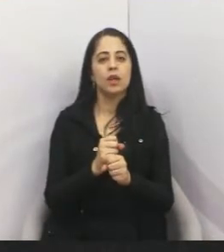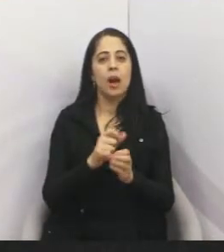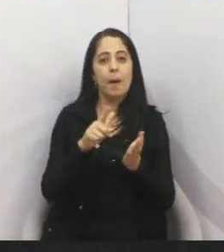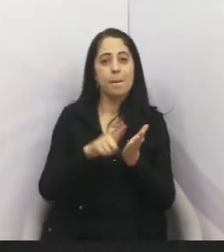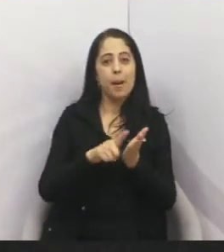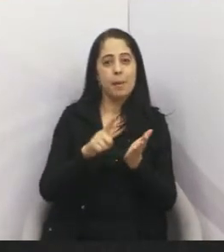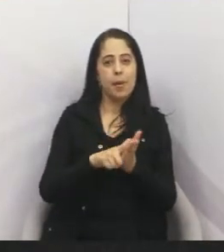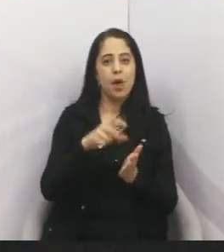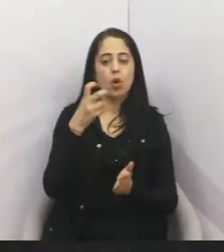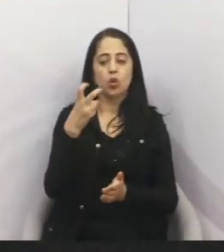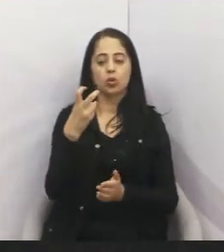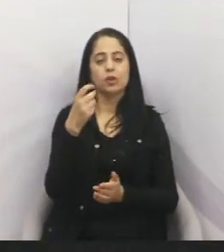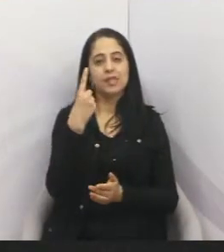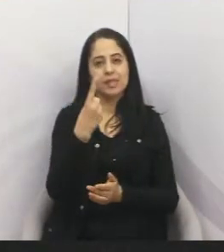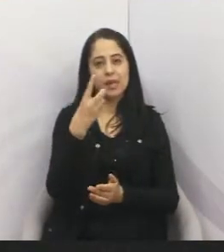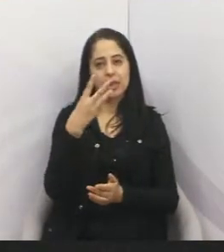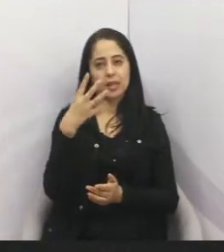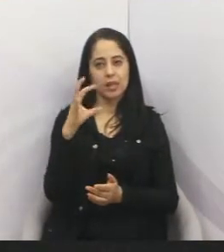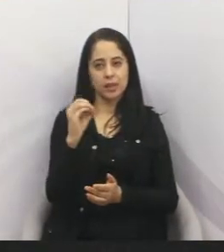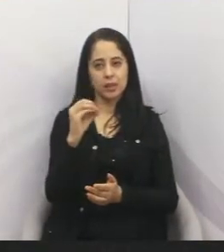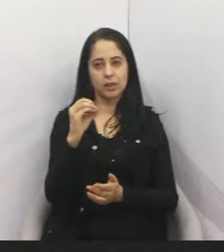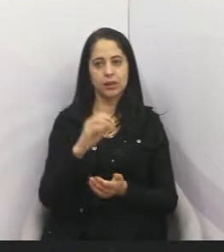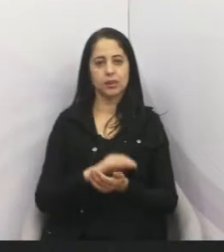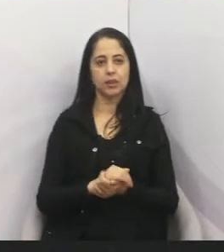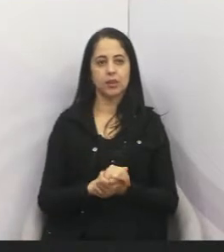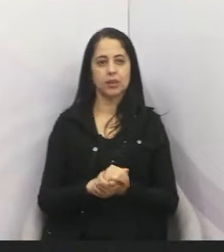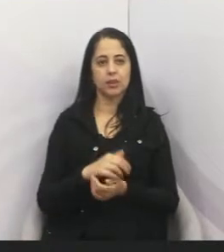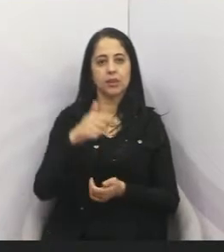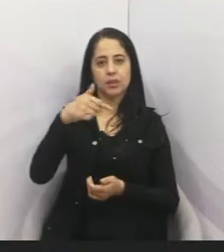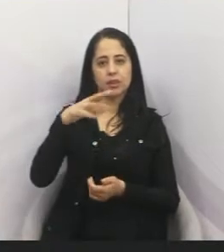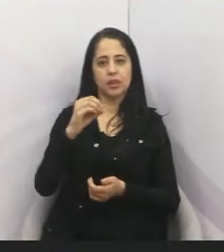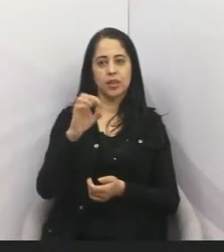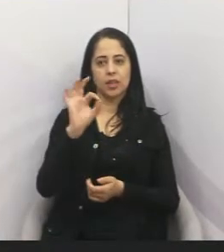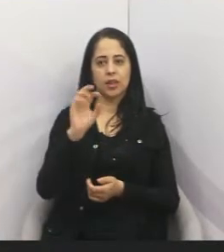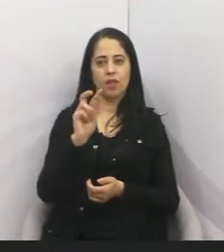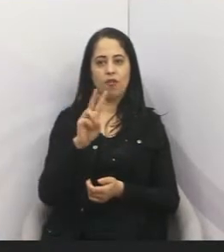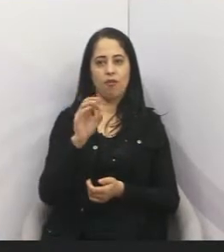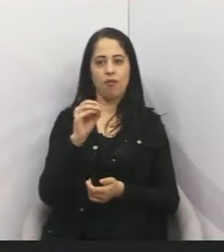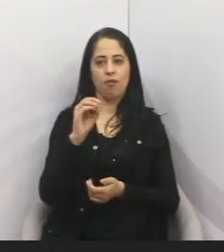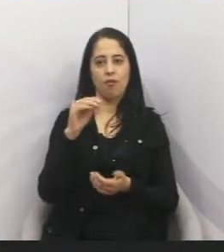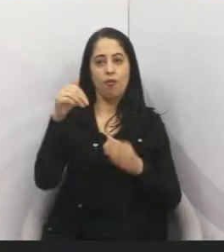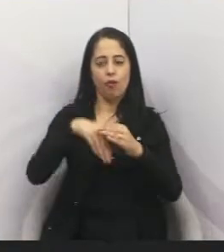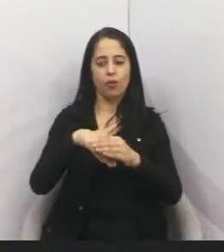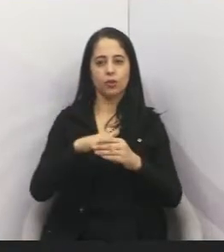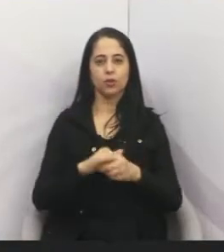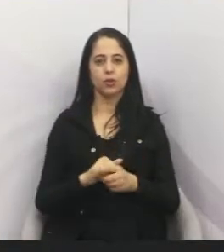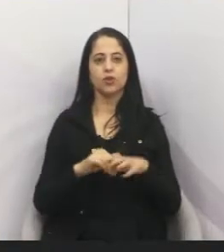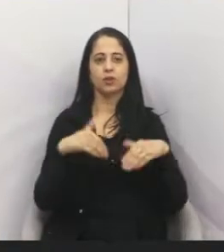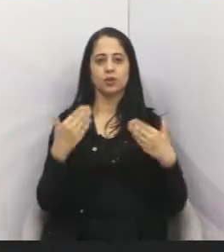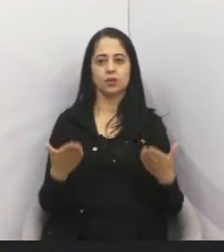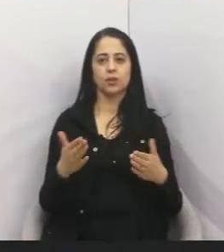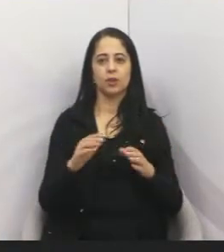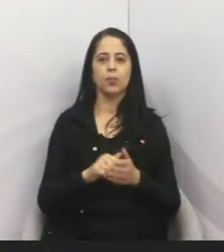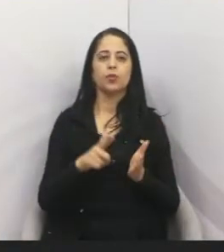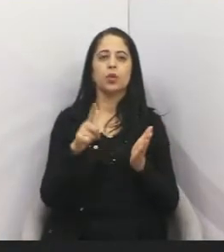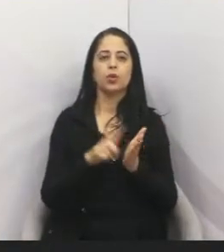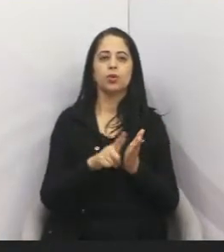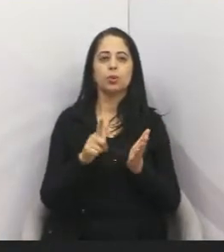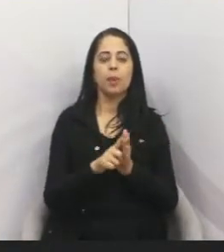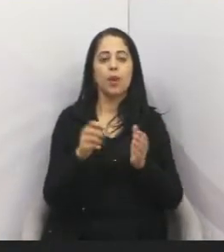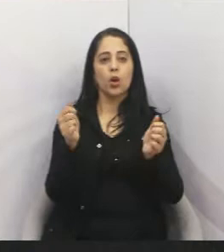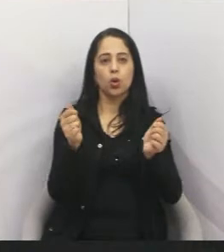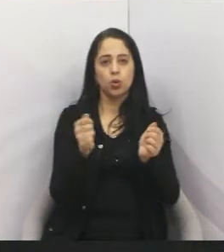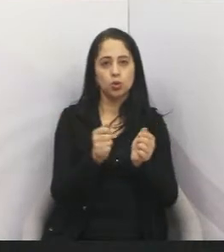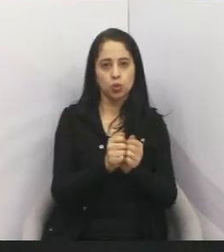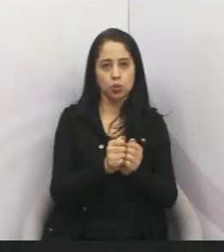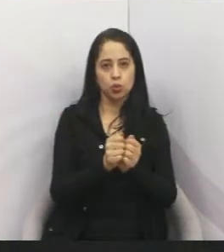130 cédulas, somando a quantidade de 70 votos. As cédulas restantes serão enviadas juntamente com